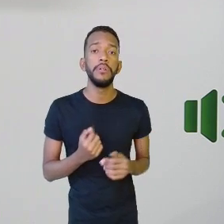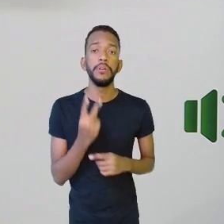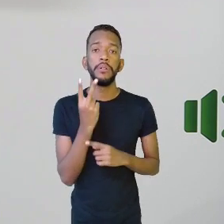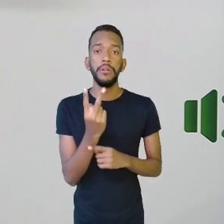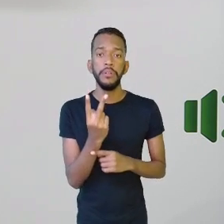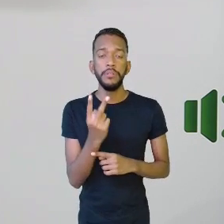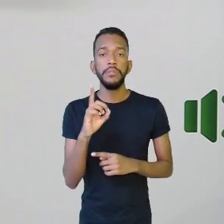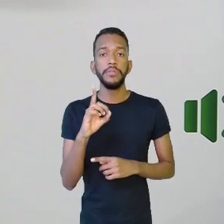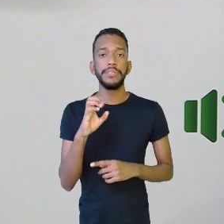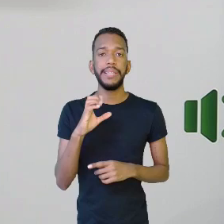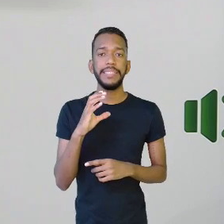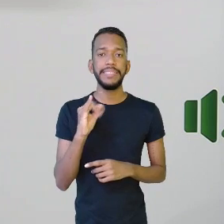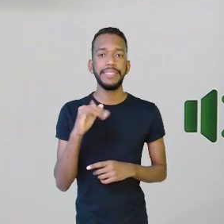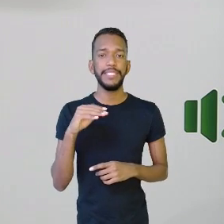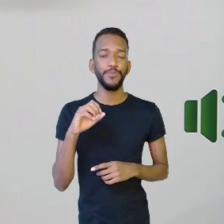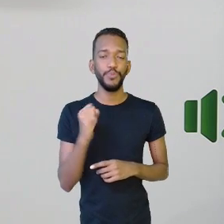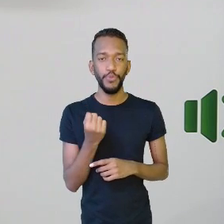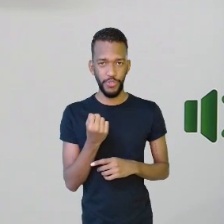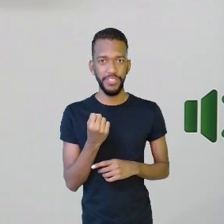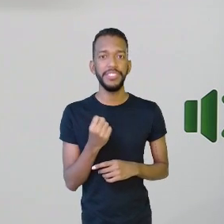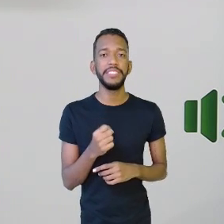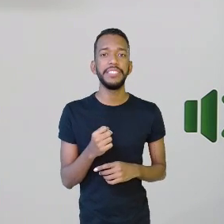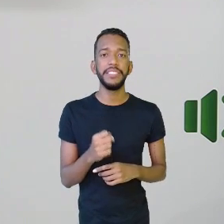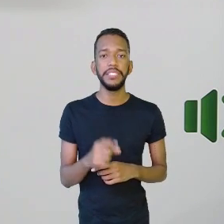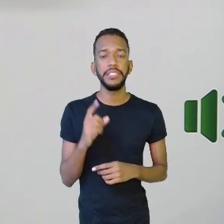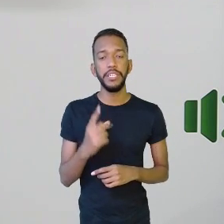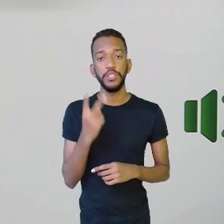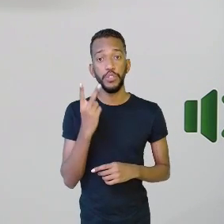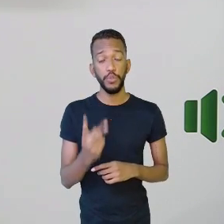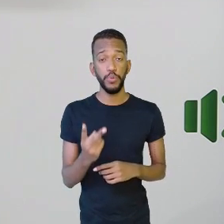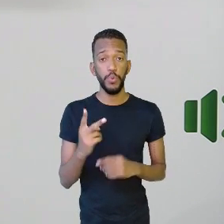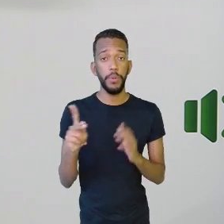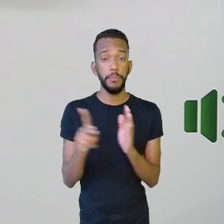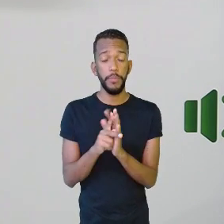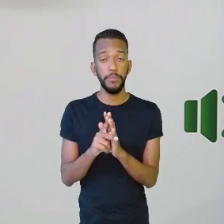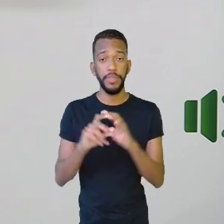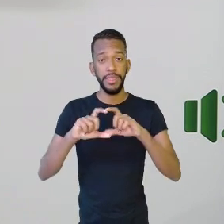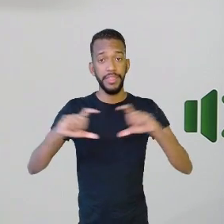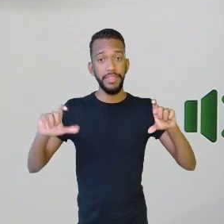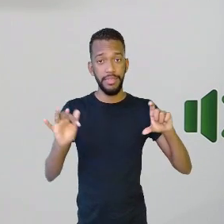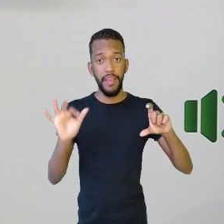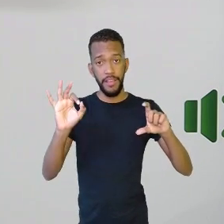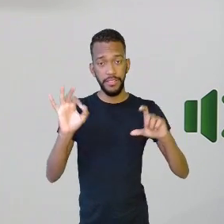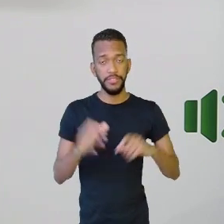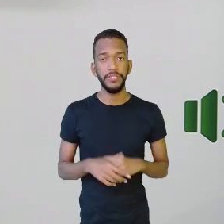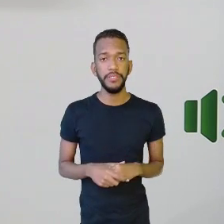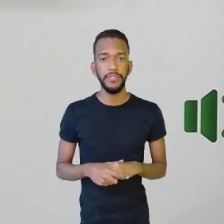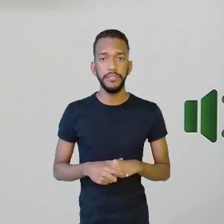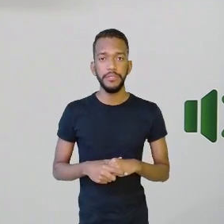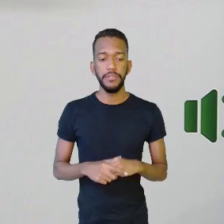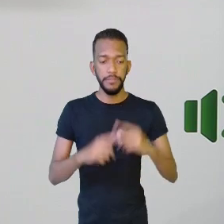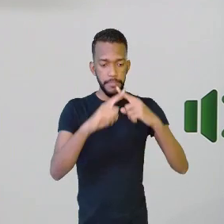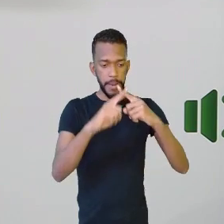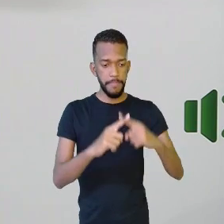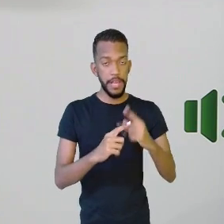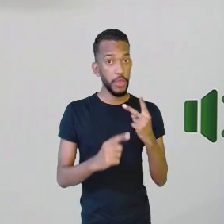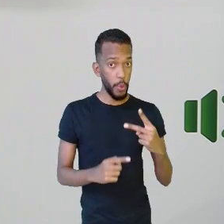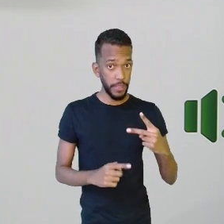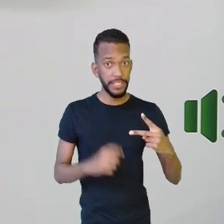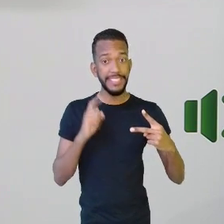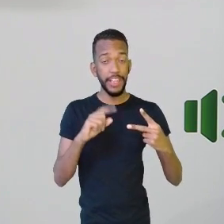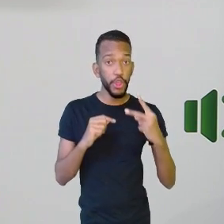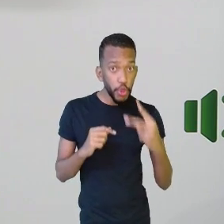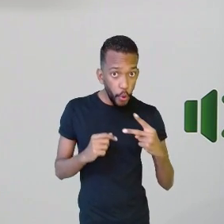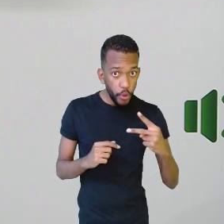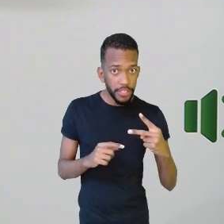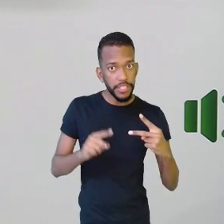2 décimos, ou seja, 2 partes de 10. Então, se ele deu